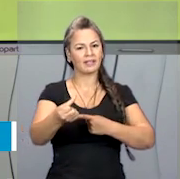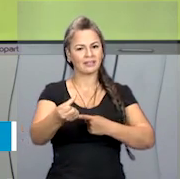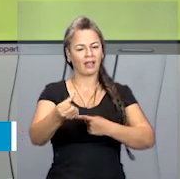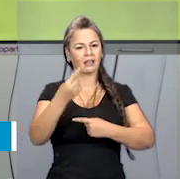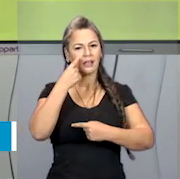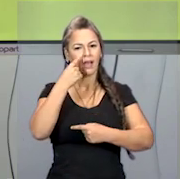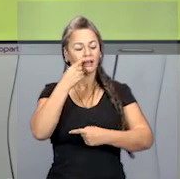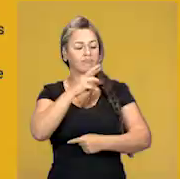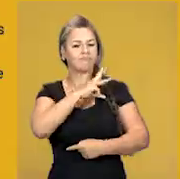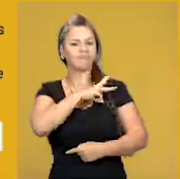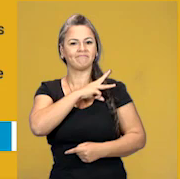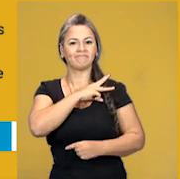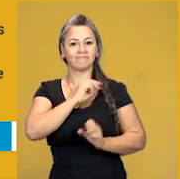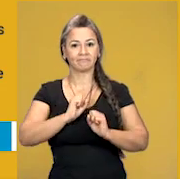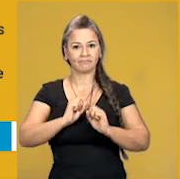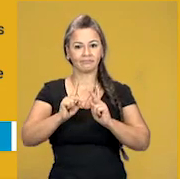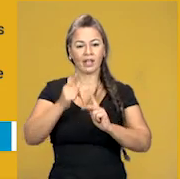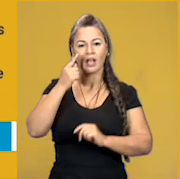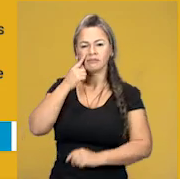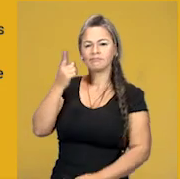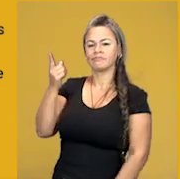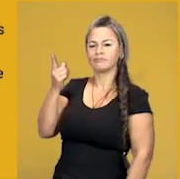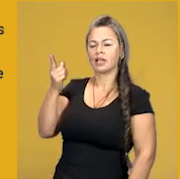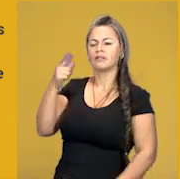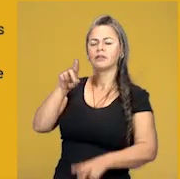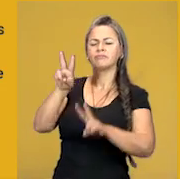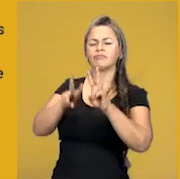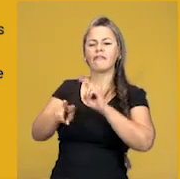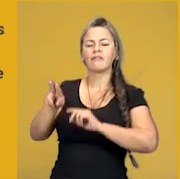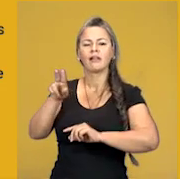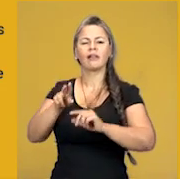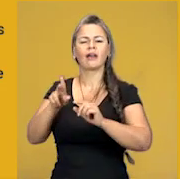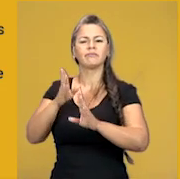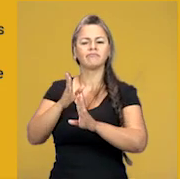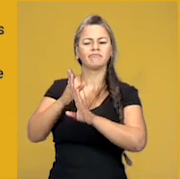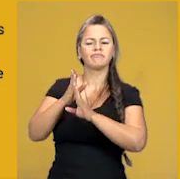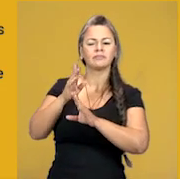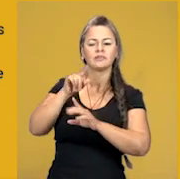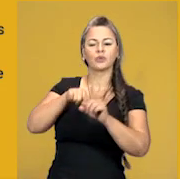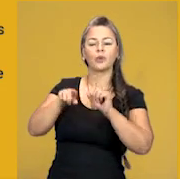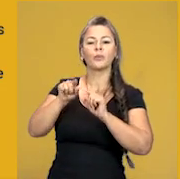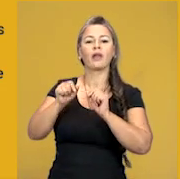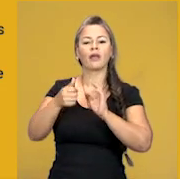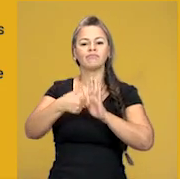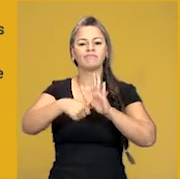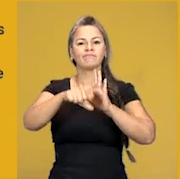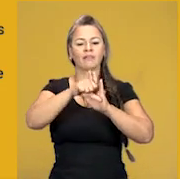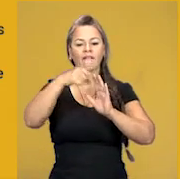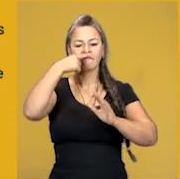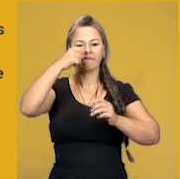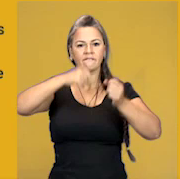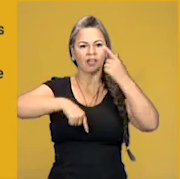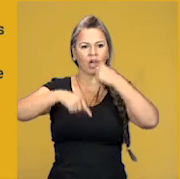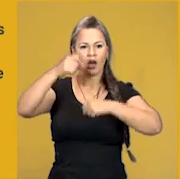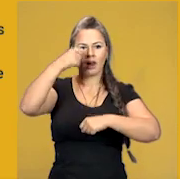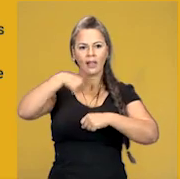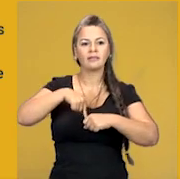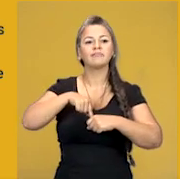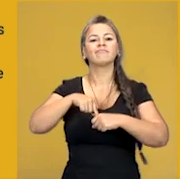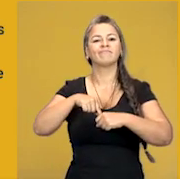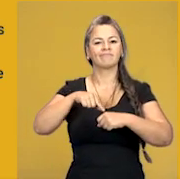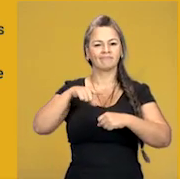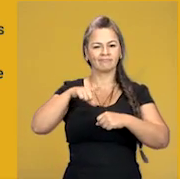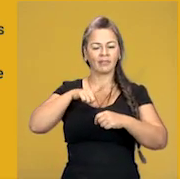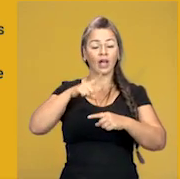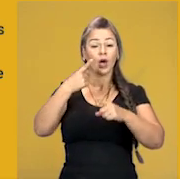Então, na aula de hoje, iremos identificar diversas formas de violência, suas principais vítimas, suas causas sociais, psicológicas